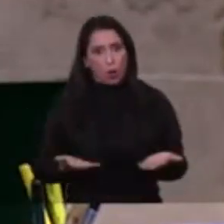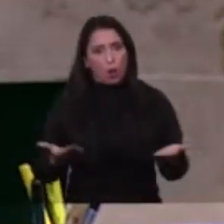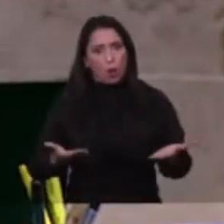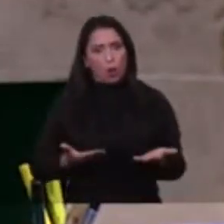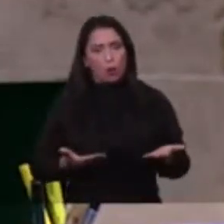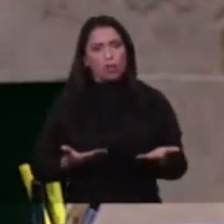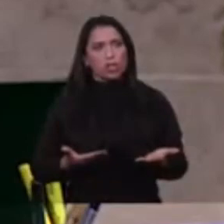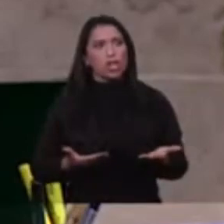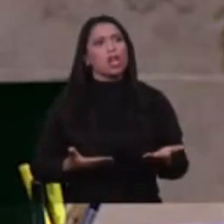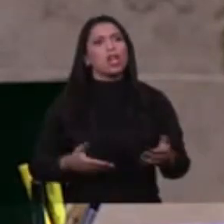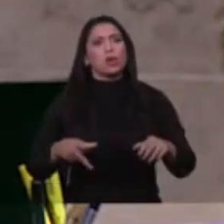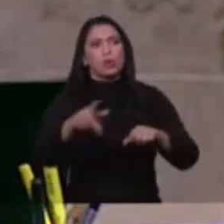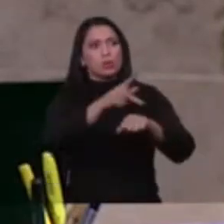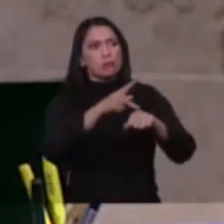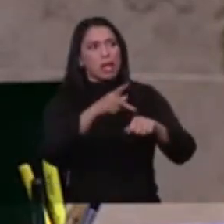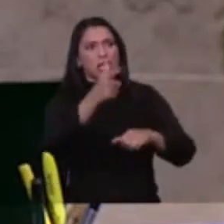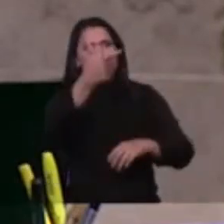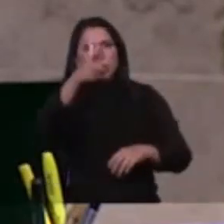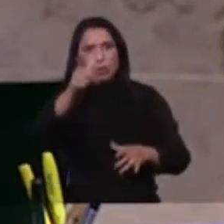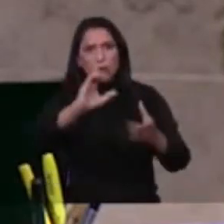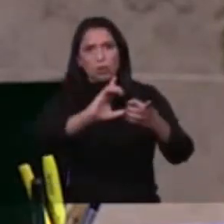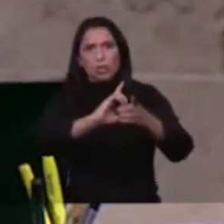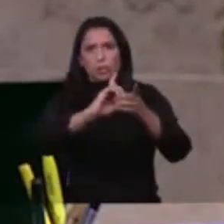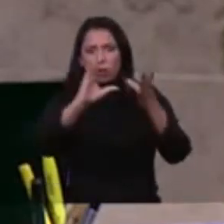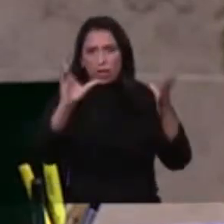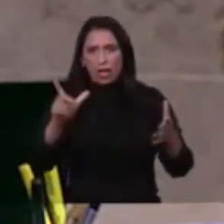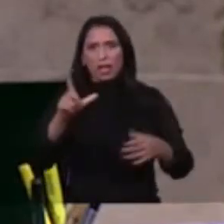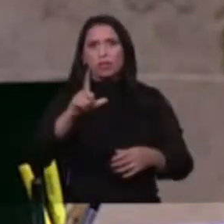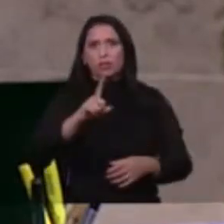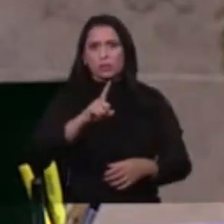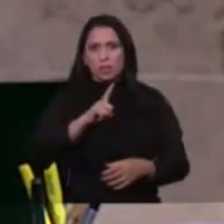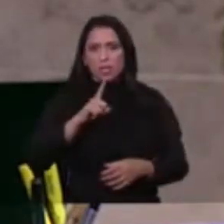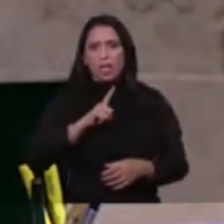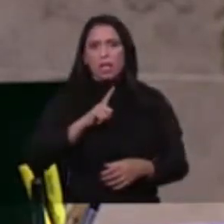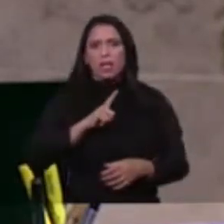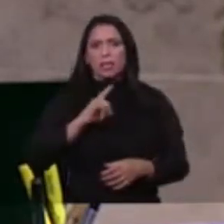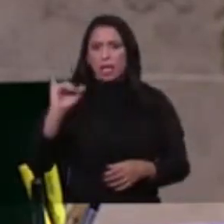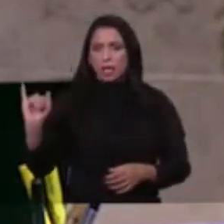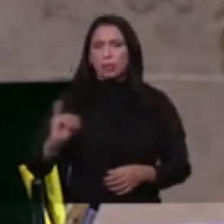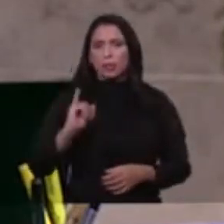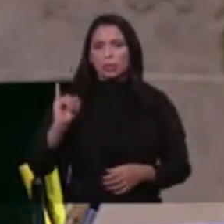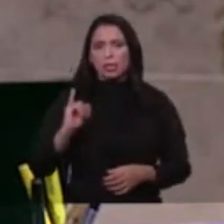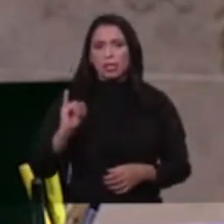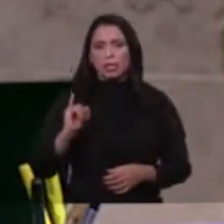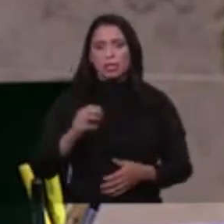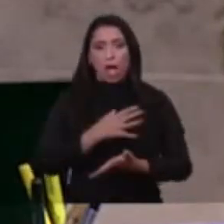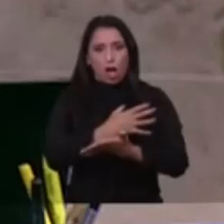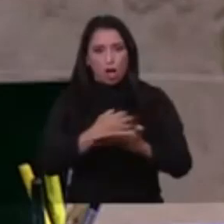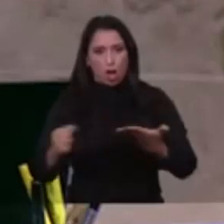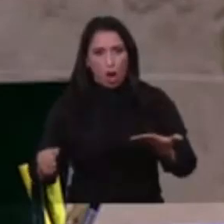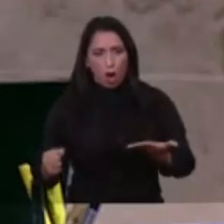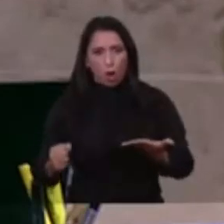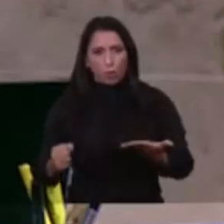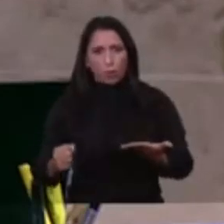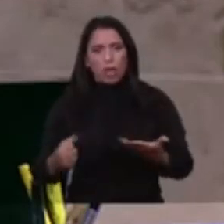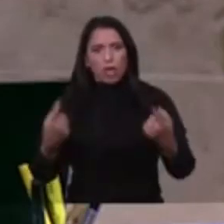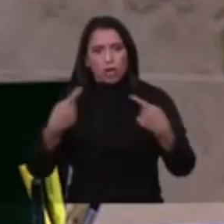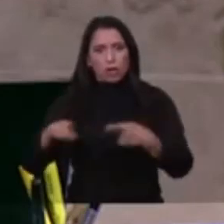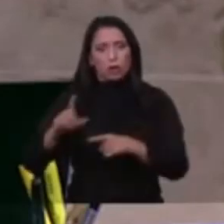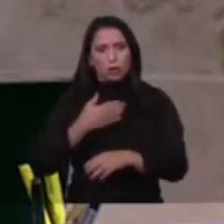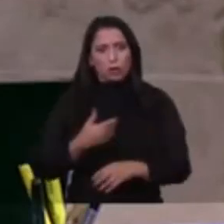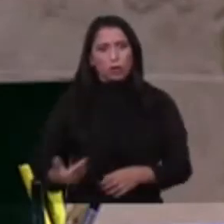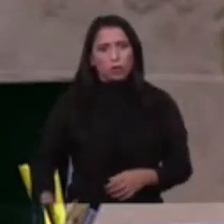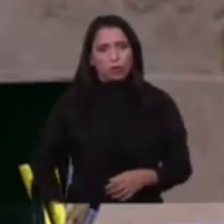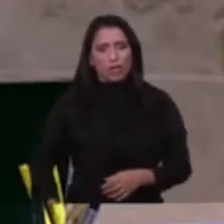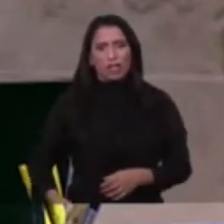grandes democracias. Golpe de Estado é uma página virada na nossa história e todos aqueles que